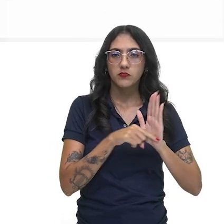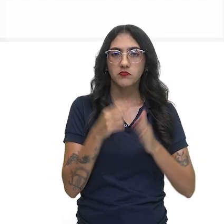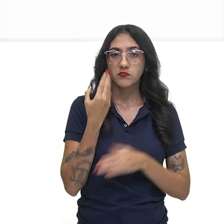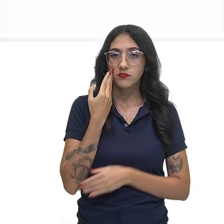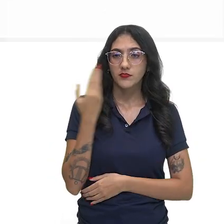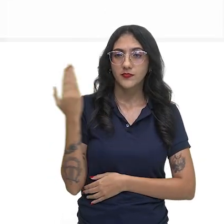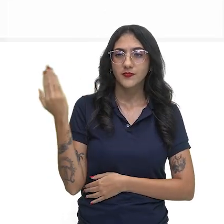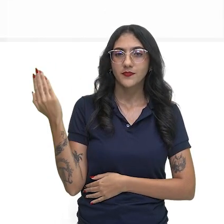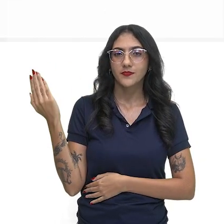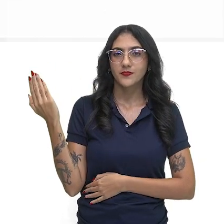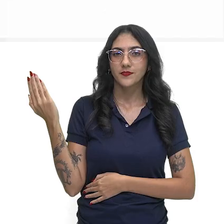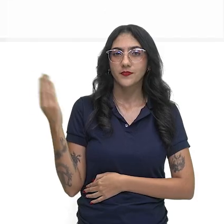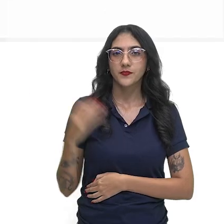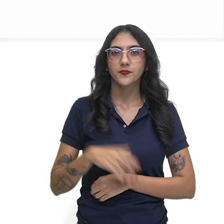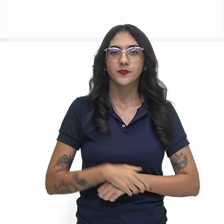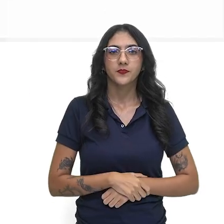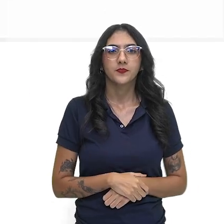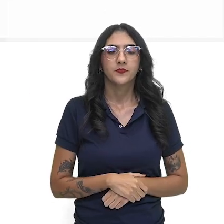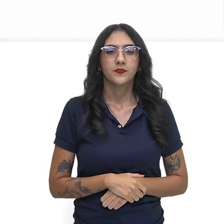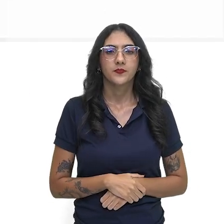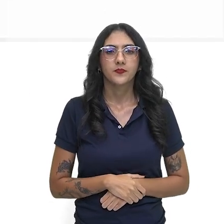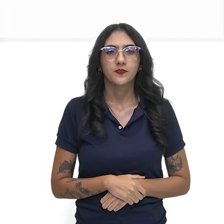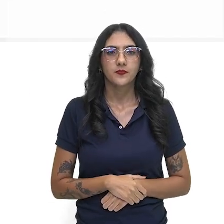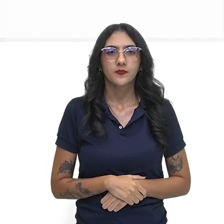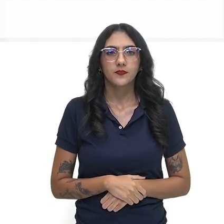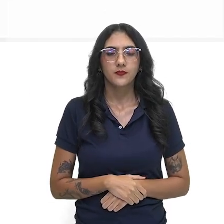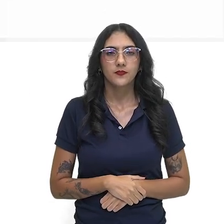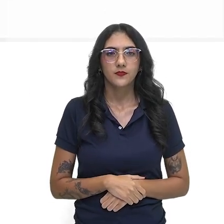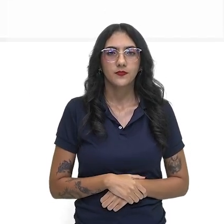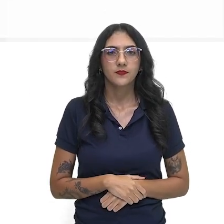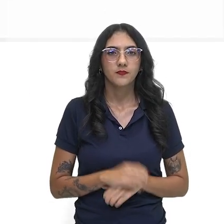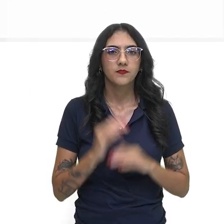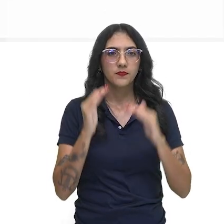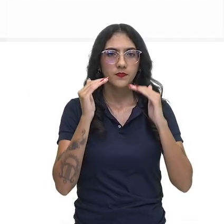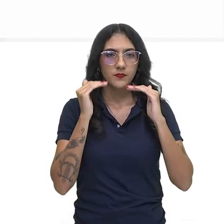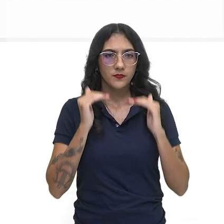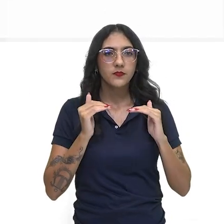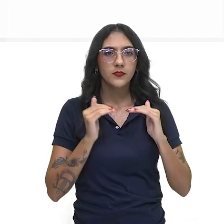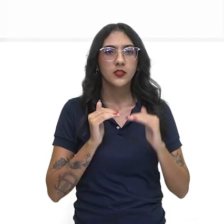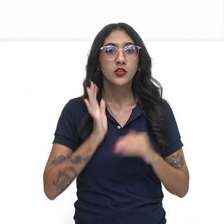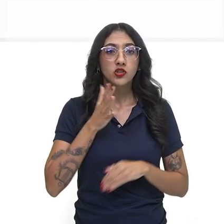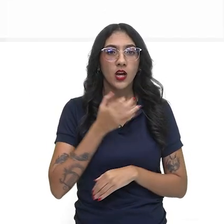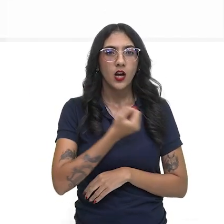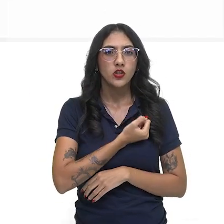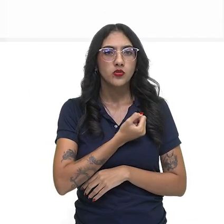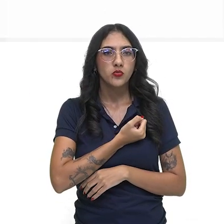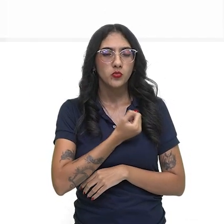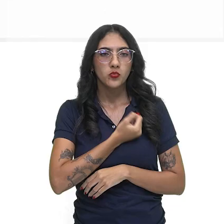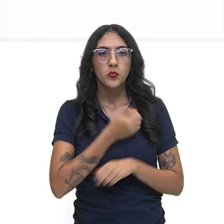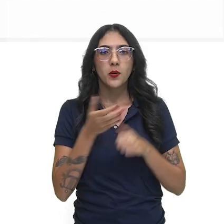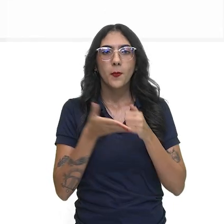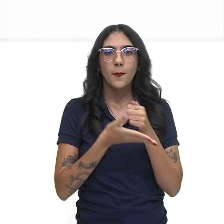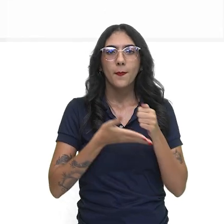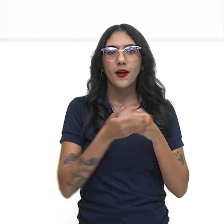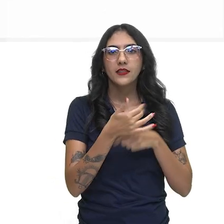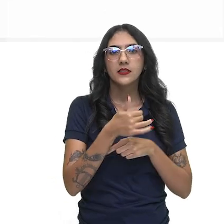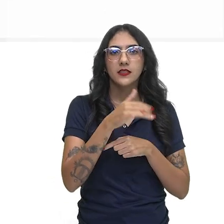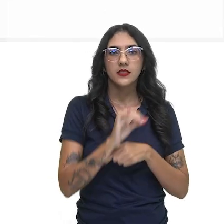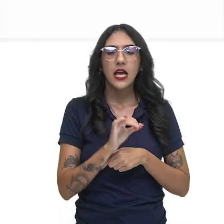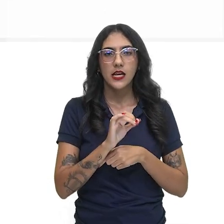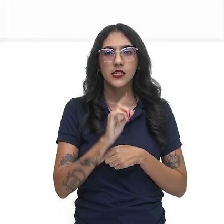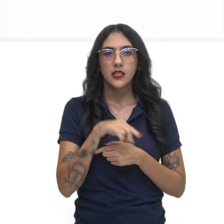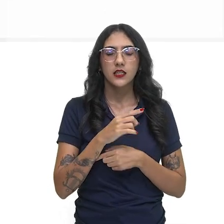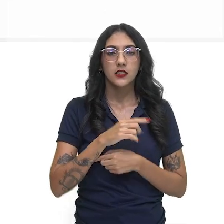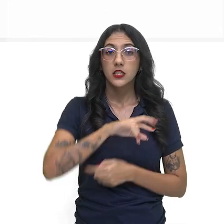2,1 vezes 10 a menos 3. Agora um número que já tem potência de base 10. Olha aqui. Ele não está